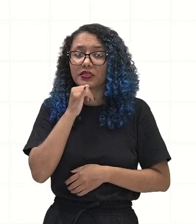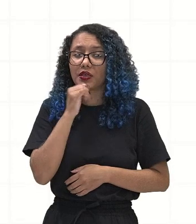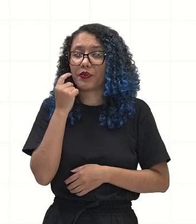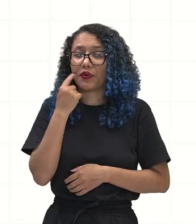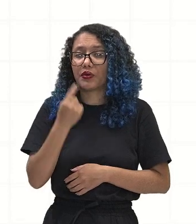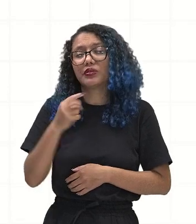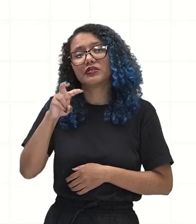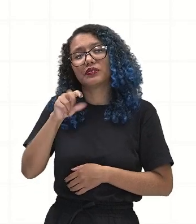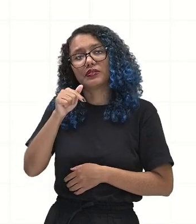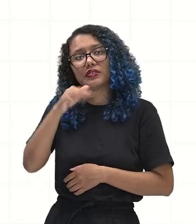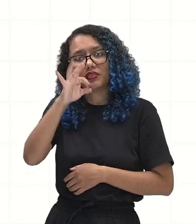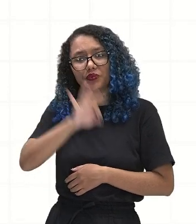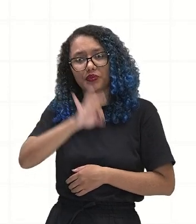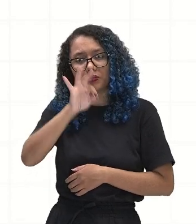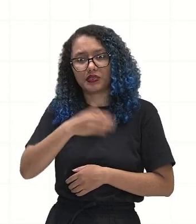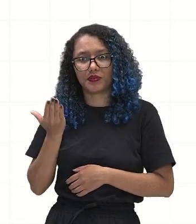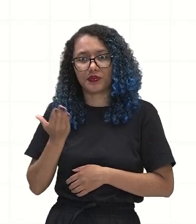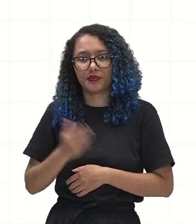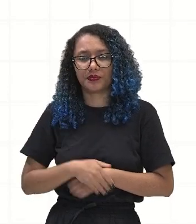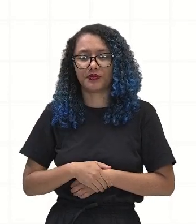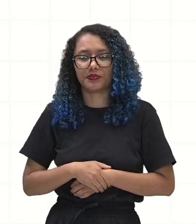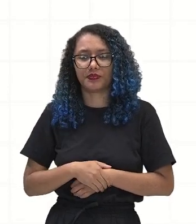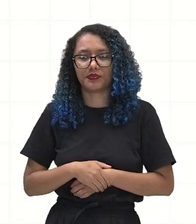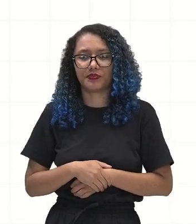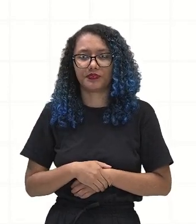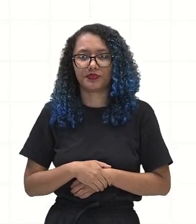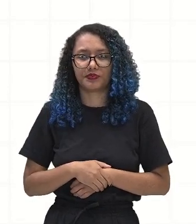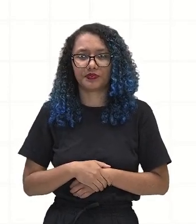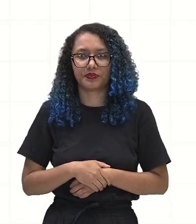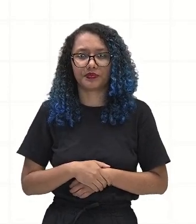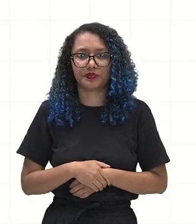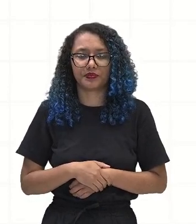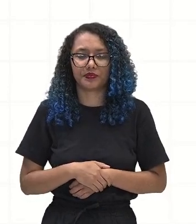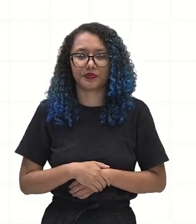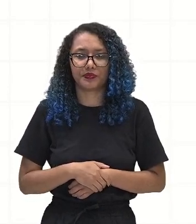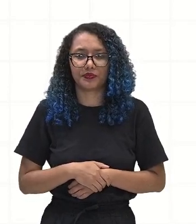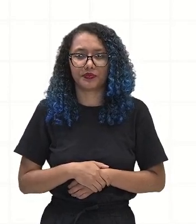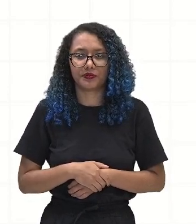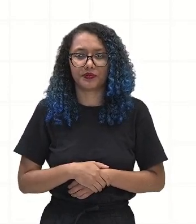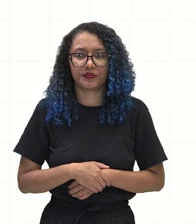57%. Né? Olha só, na leitura a gente já fala, né? Porcento.